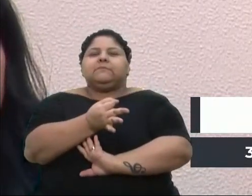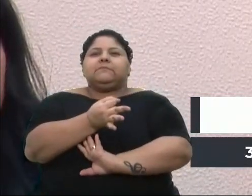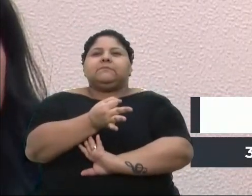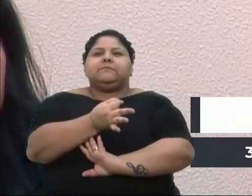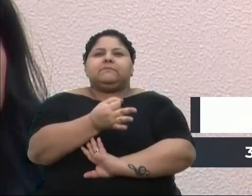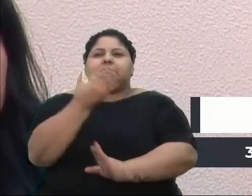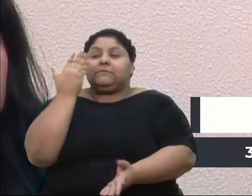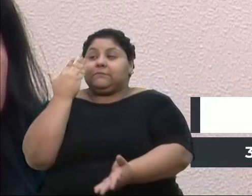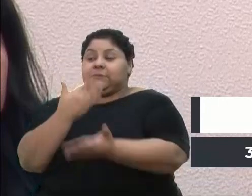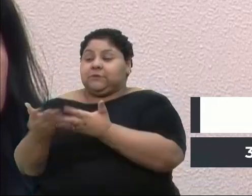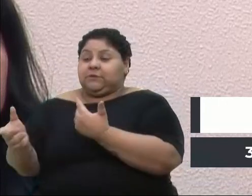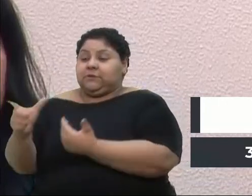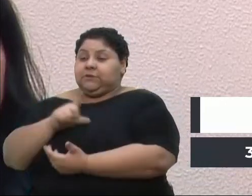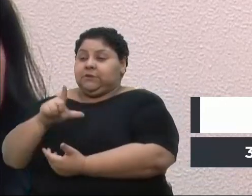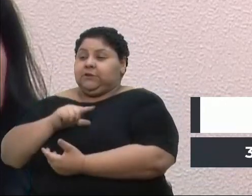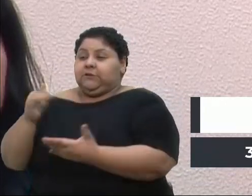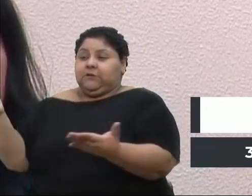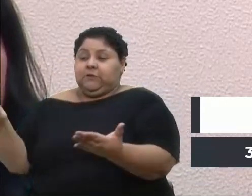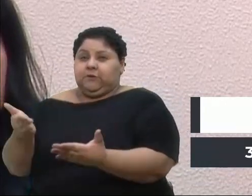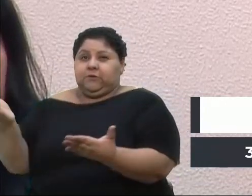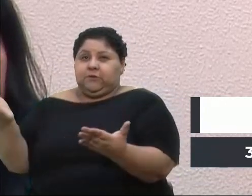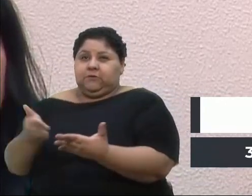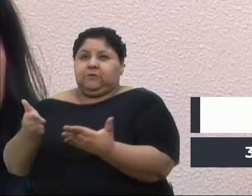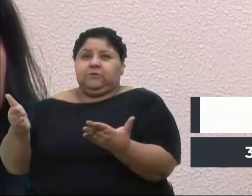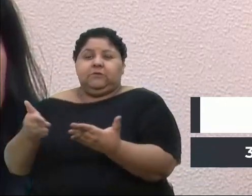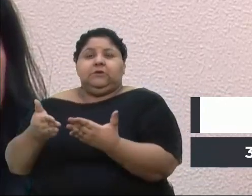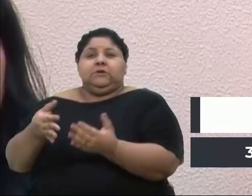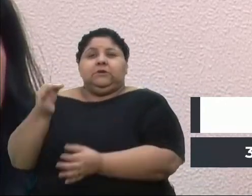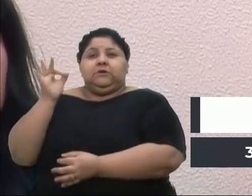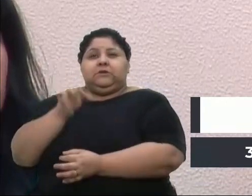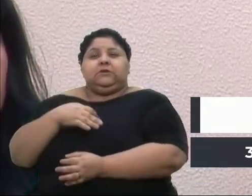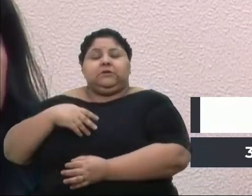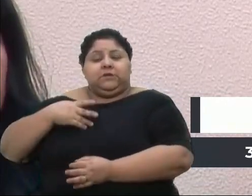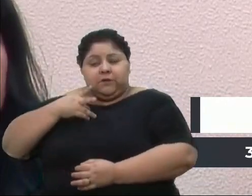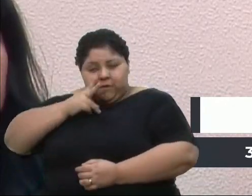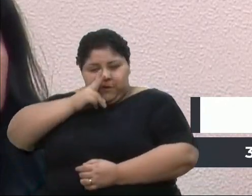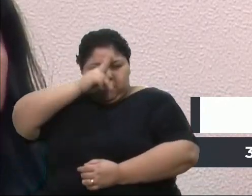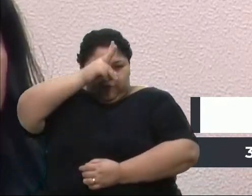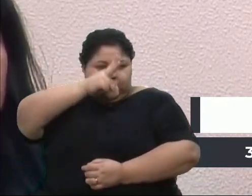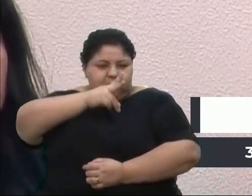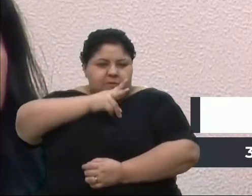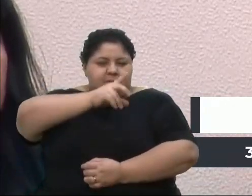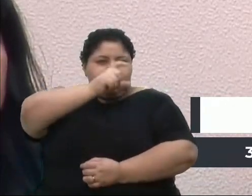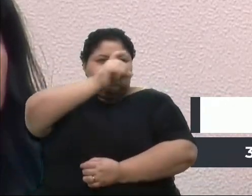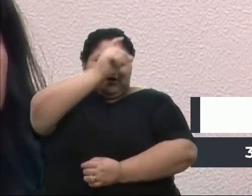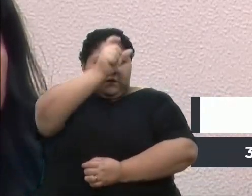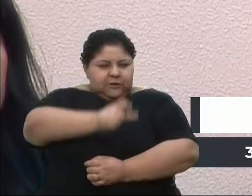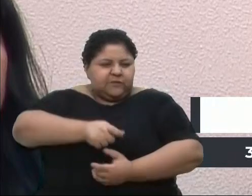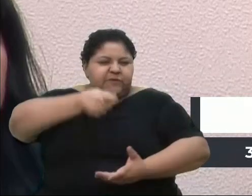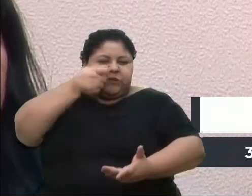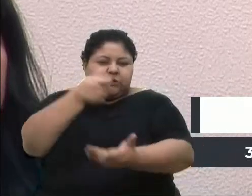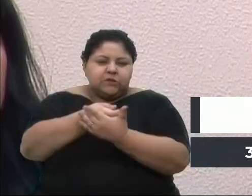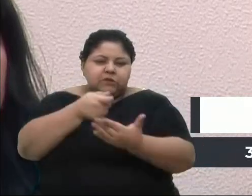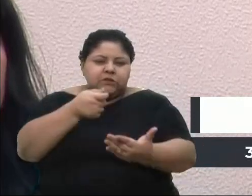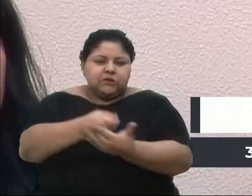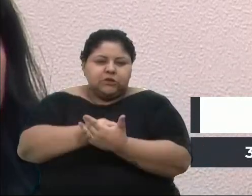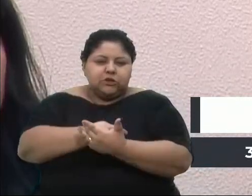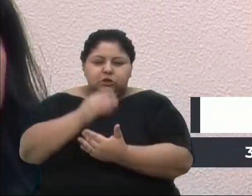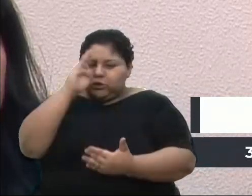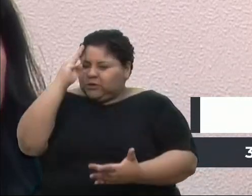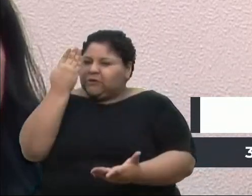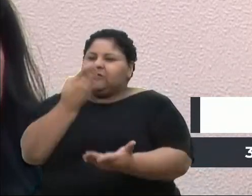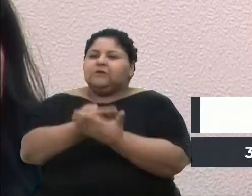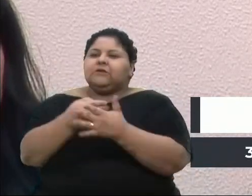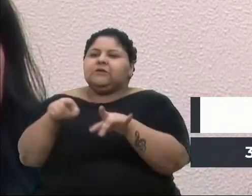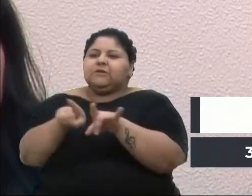perda que tivemos nesse momento vai, com certeza, fortalecer cada vez mais as pessoas que lutam por o que ele acreditava e pelo que